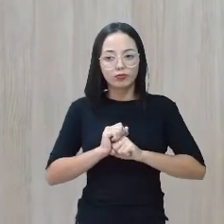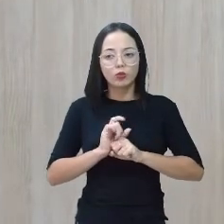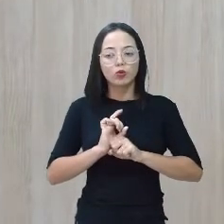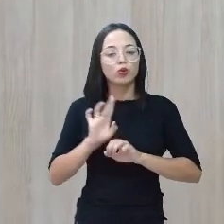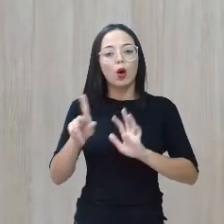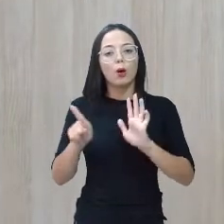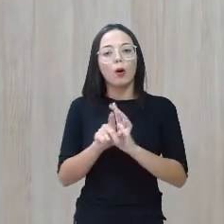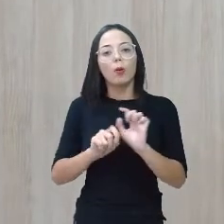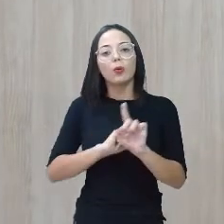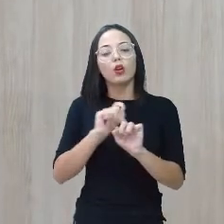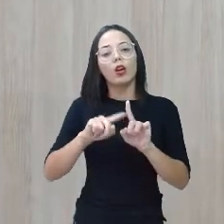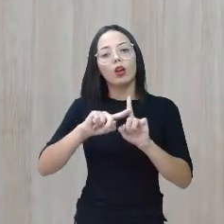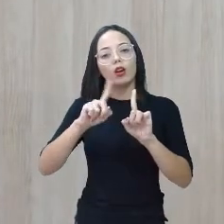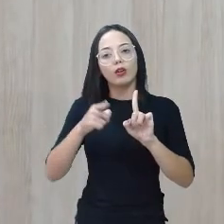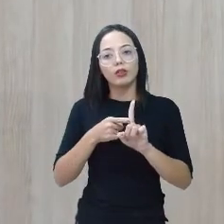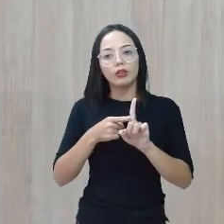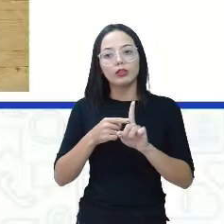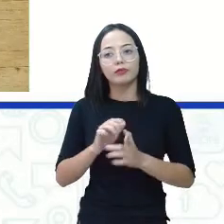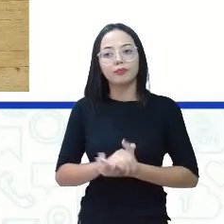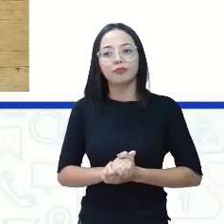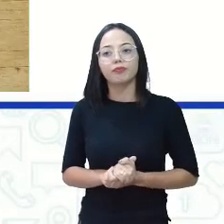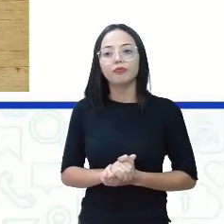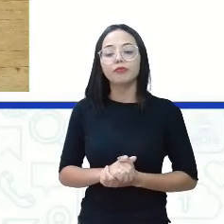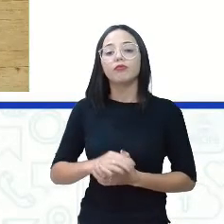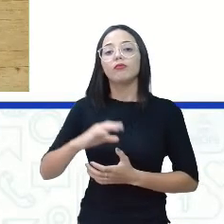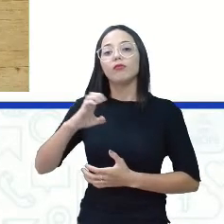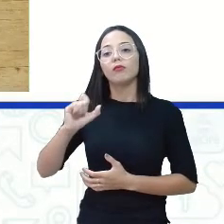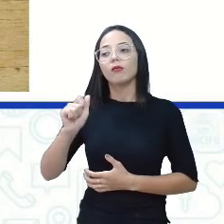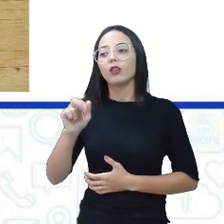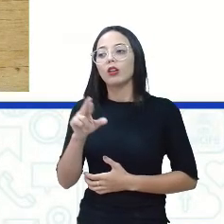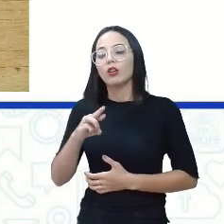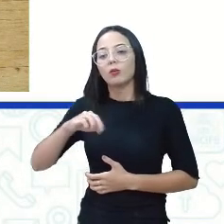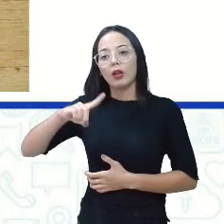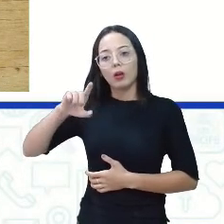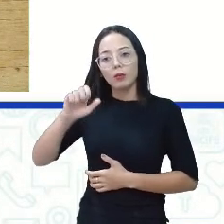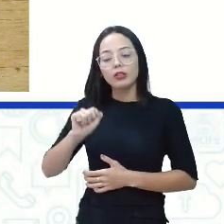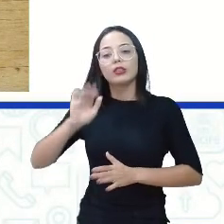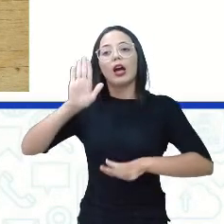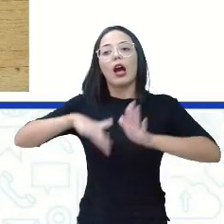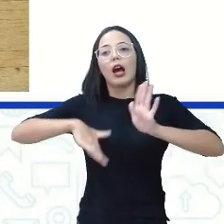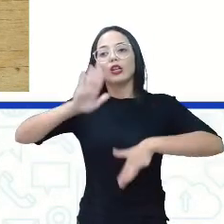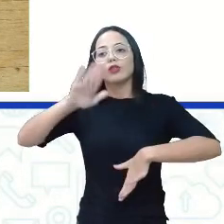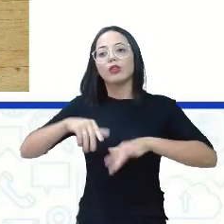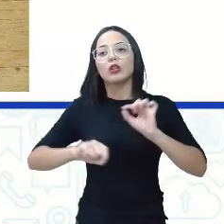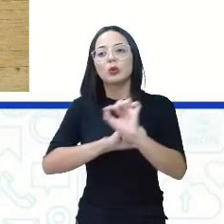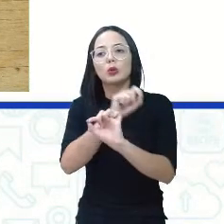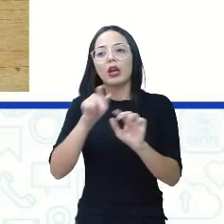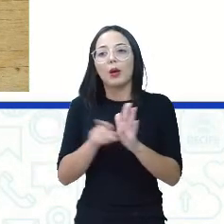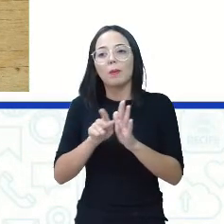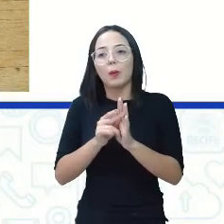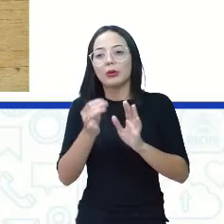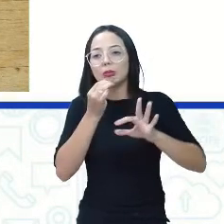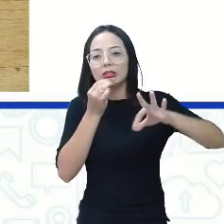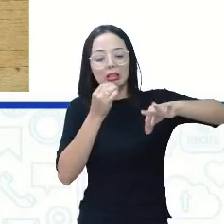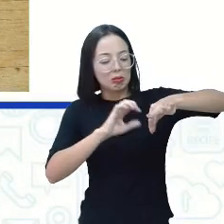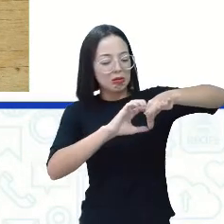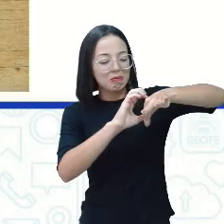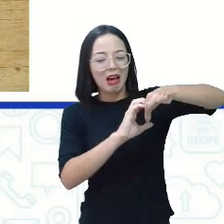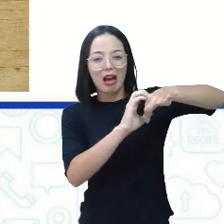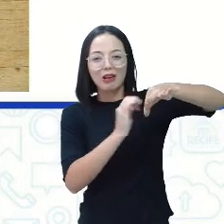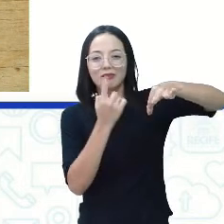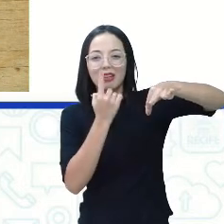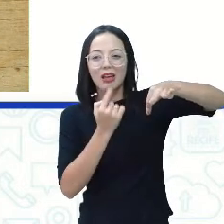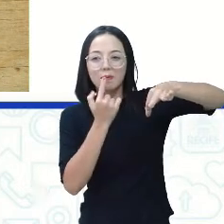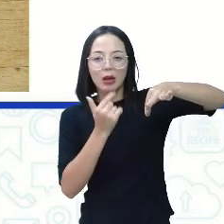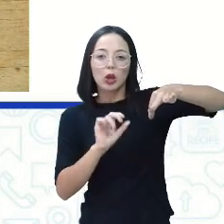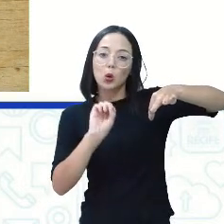a concepção. O espermicida, ele produz irritações nos genitais da mulher